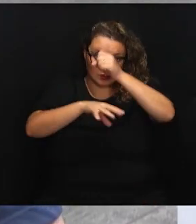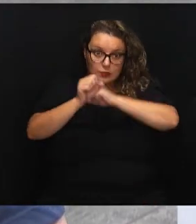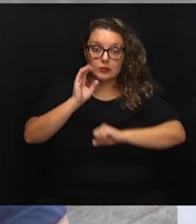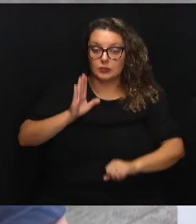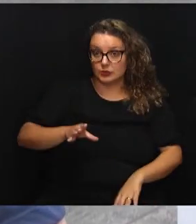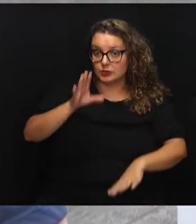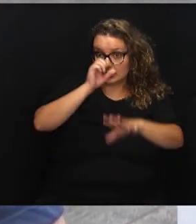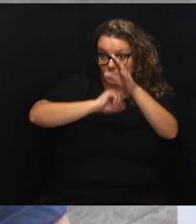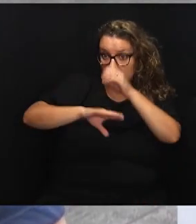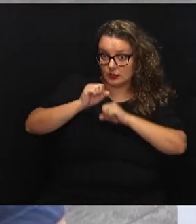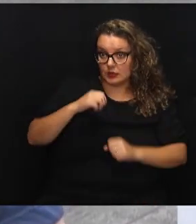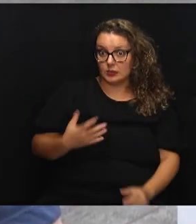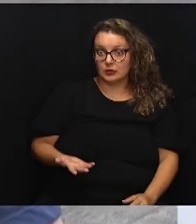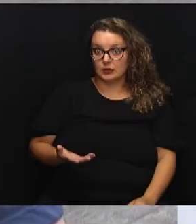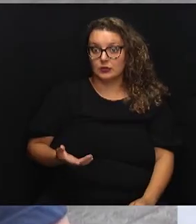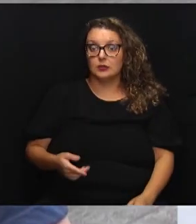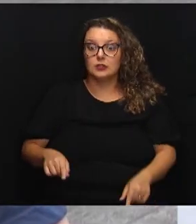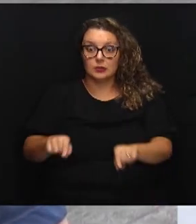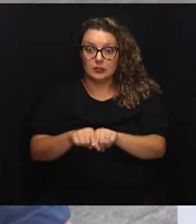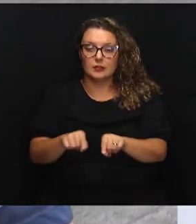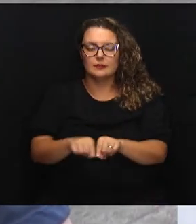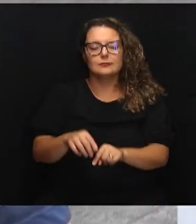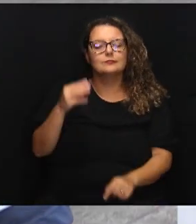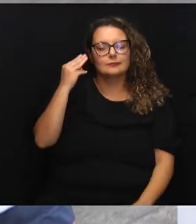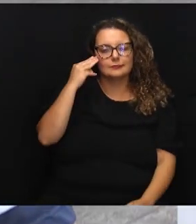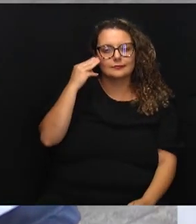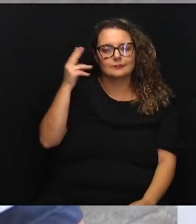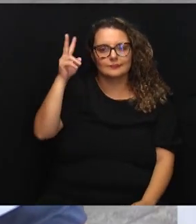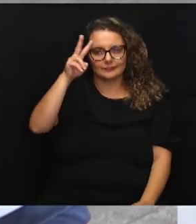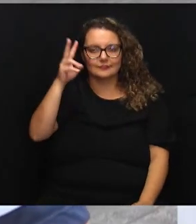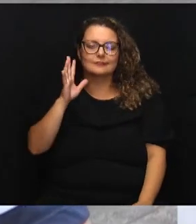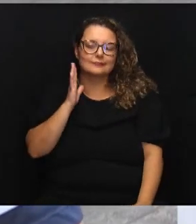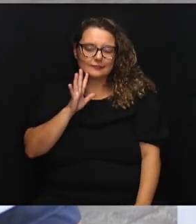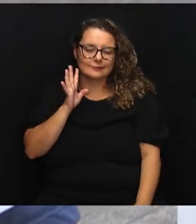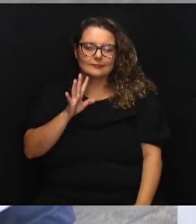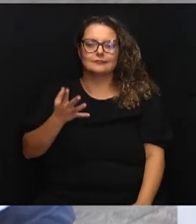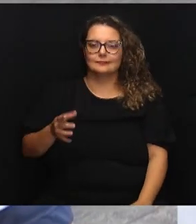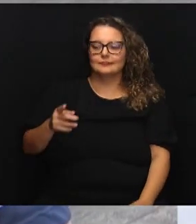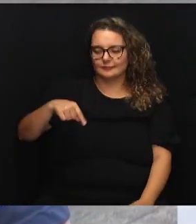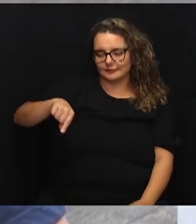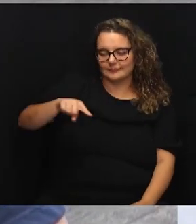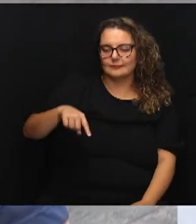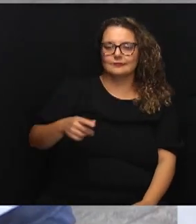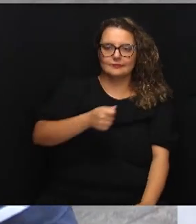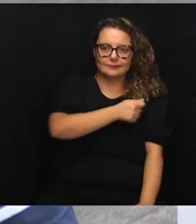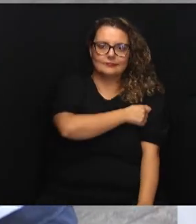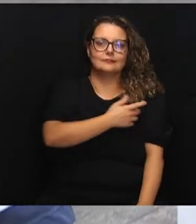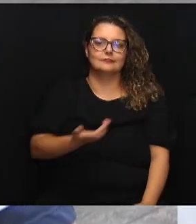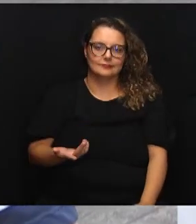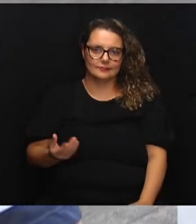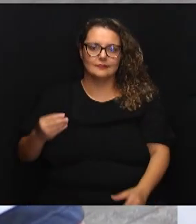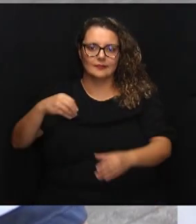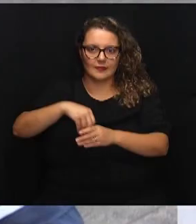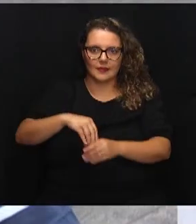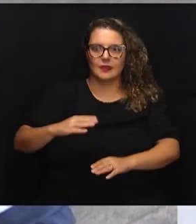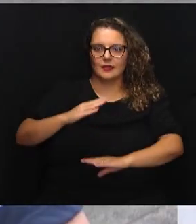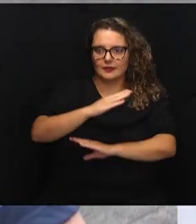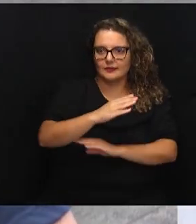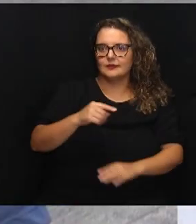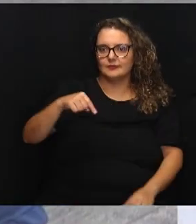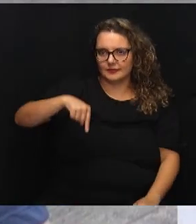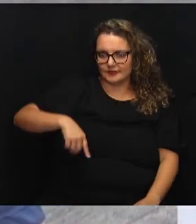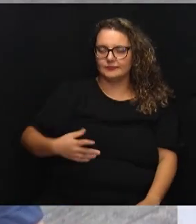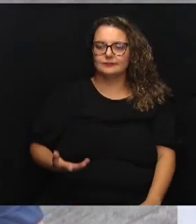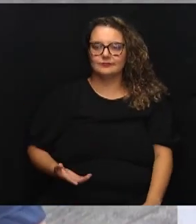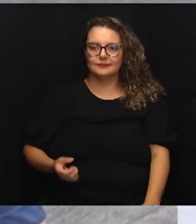aprenderam, né? Sem contar que fica uma memória, fica uma lembrança bacana para eles, né? De estar aqui, de ter vindo aqui. Pode